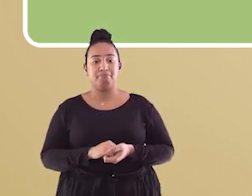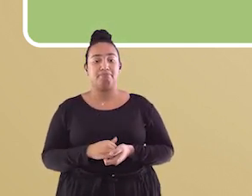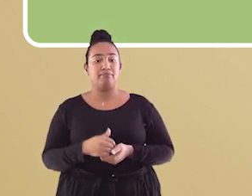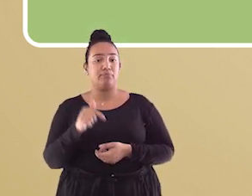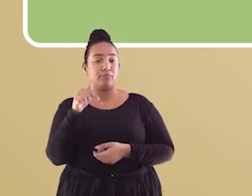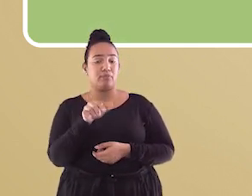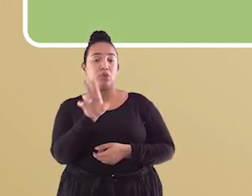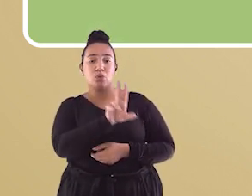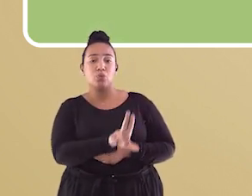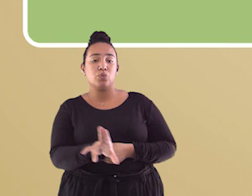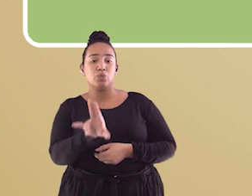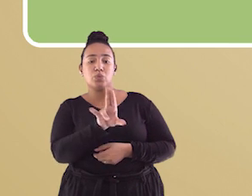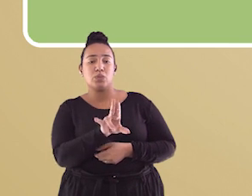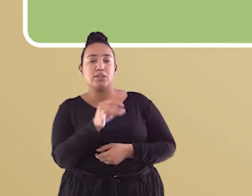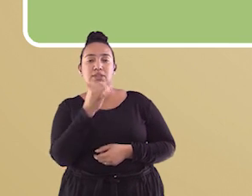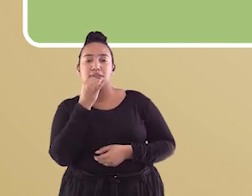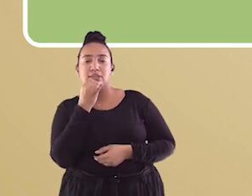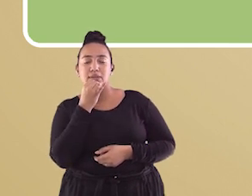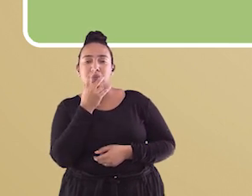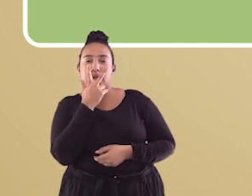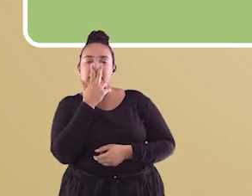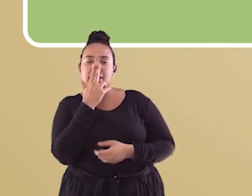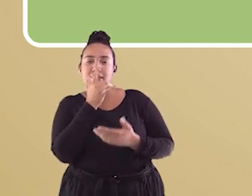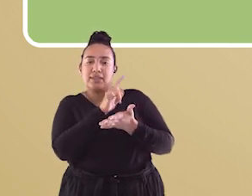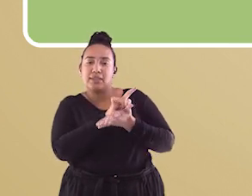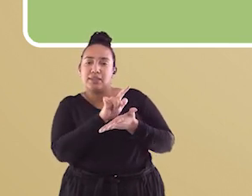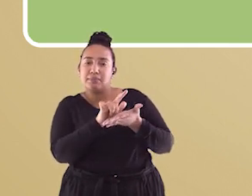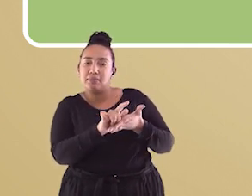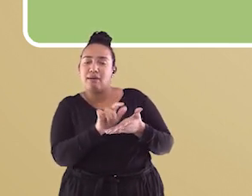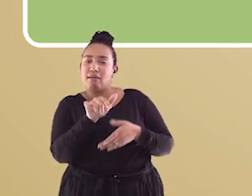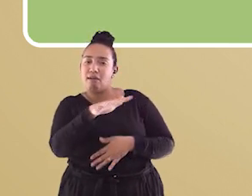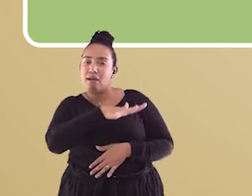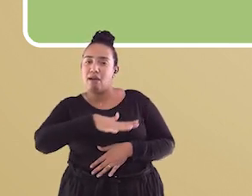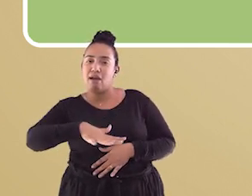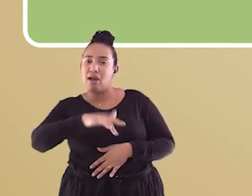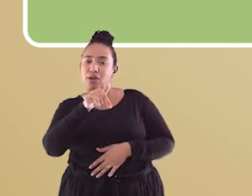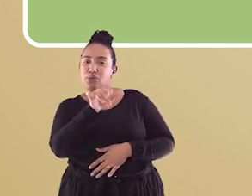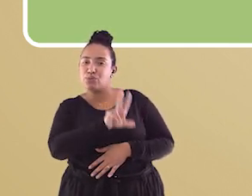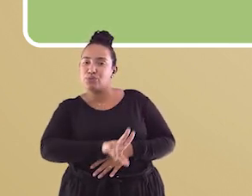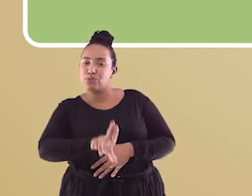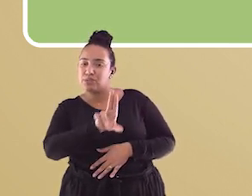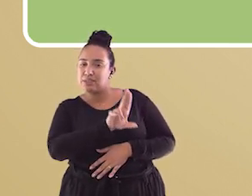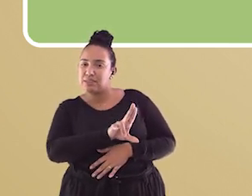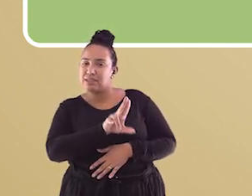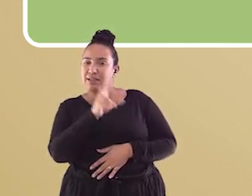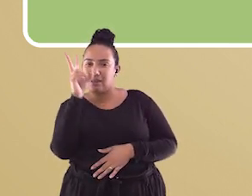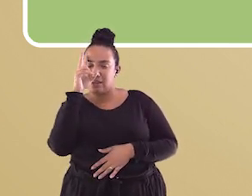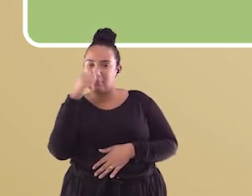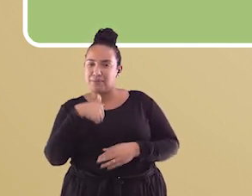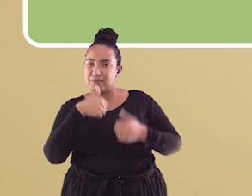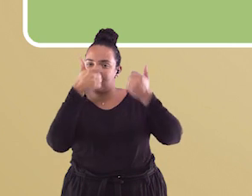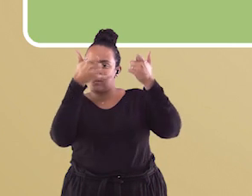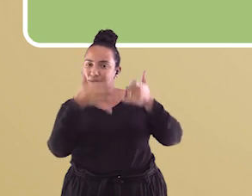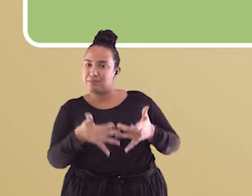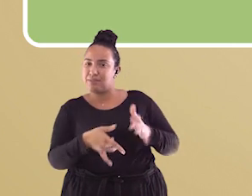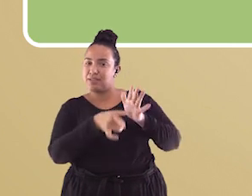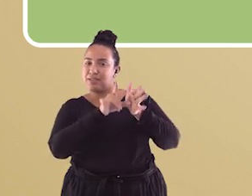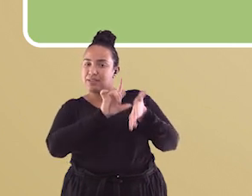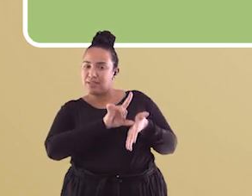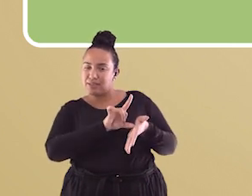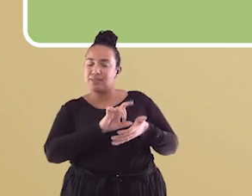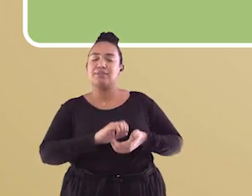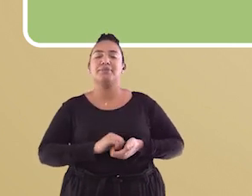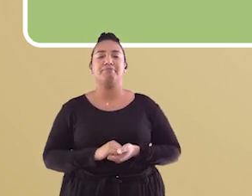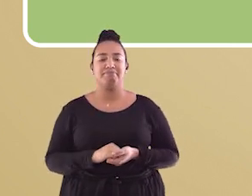para limpar, podemos dizer, áreas que serão usadas para essas questões que eu falei antes, para retirar os seres que ali